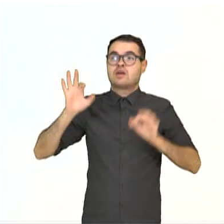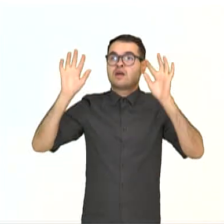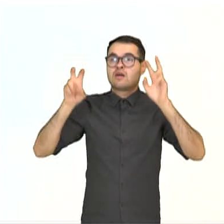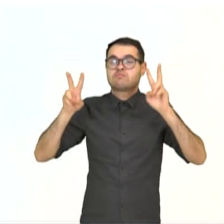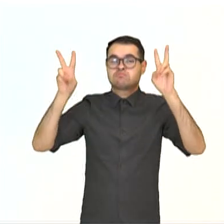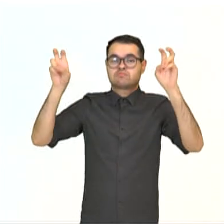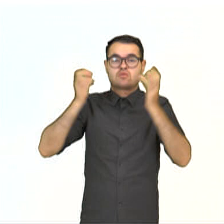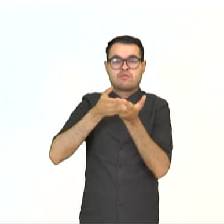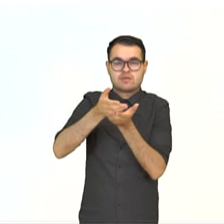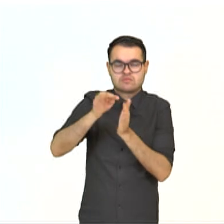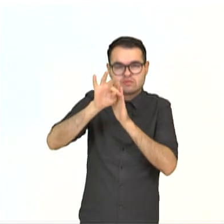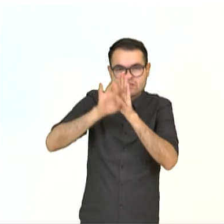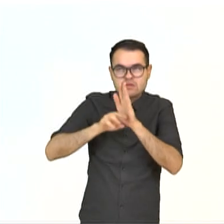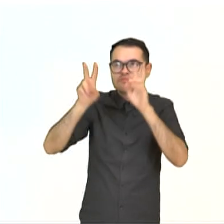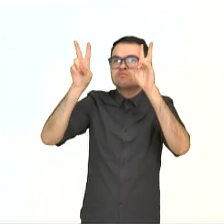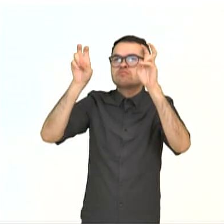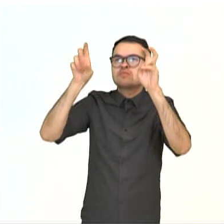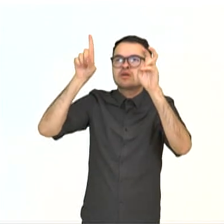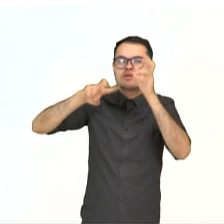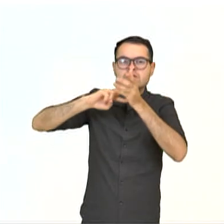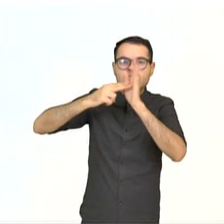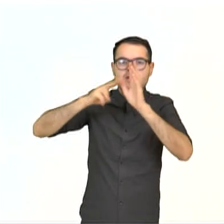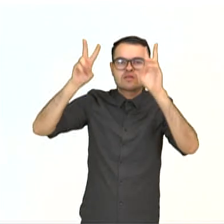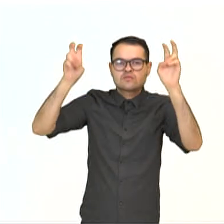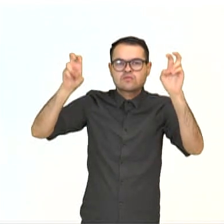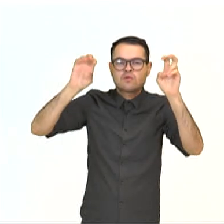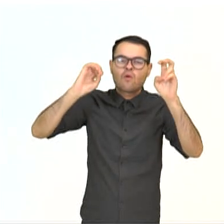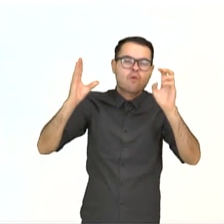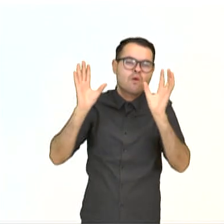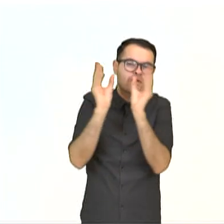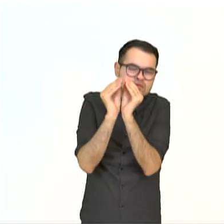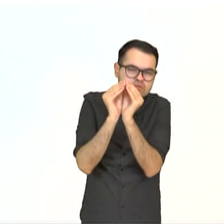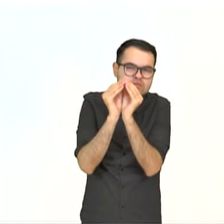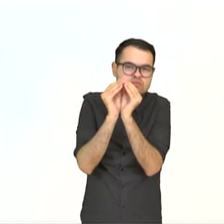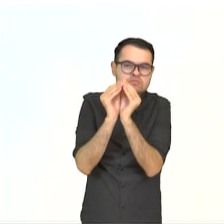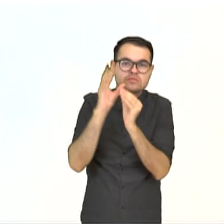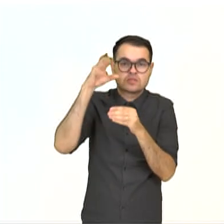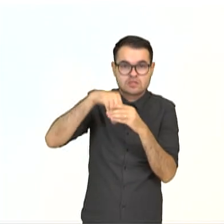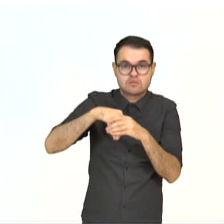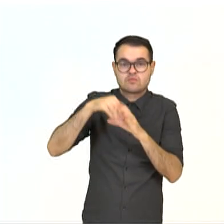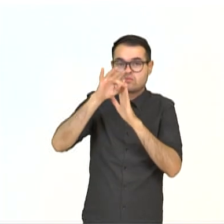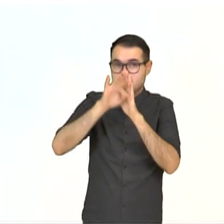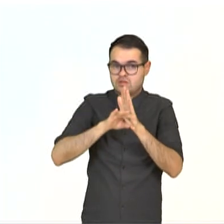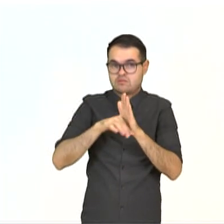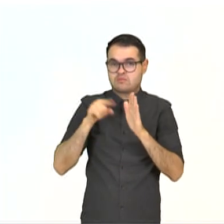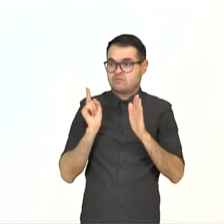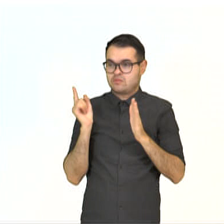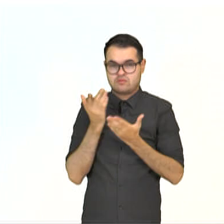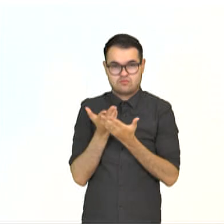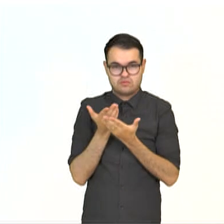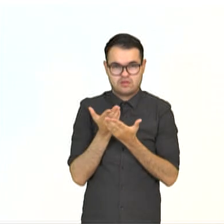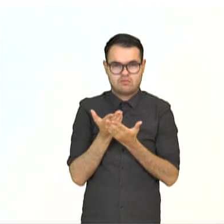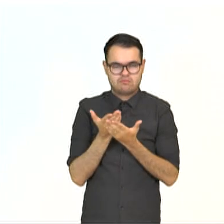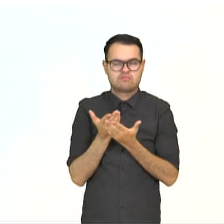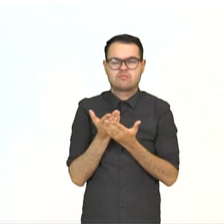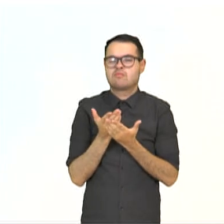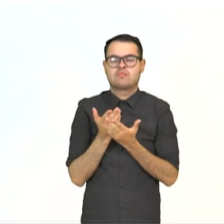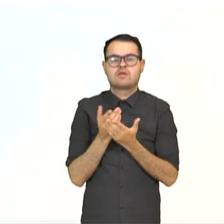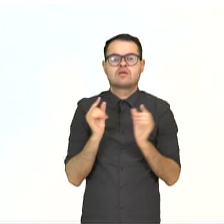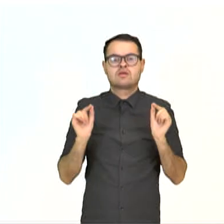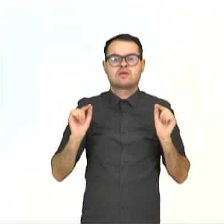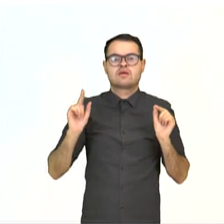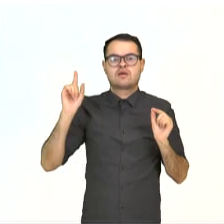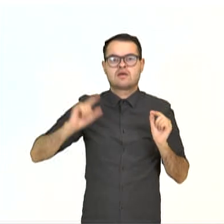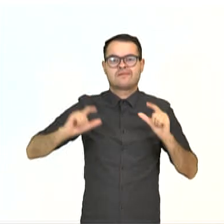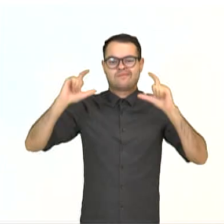colocada no início de um texto serve de tema de assunto ou resumo. Nesse texto que nós estudamos, observe,